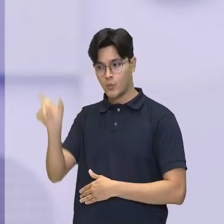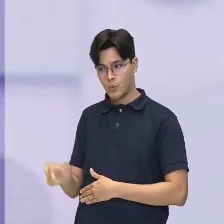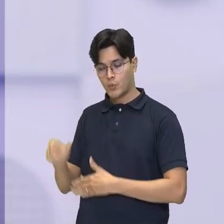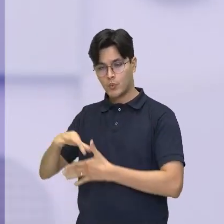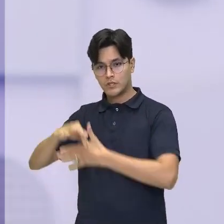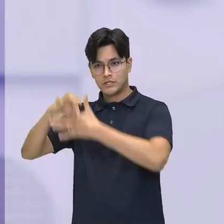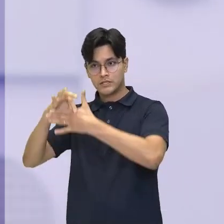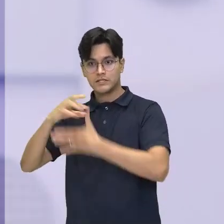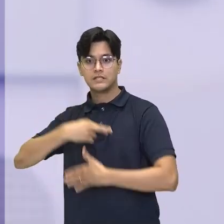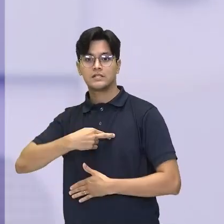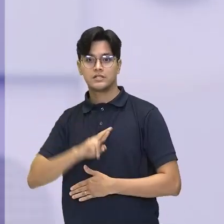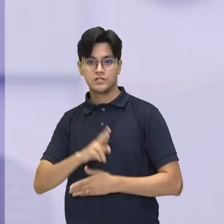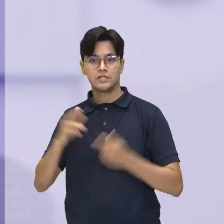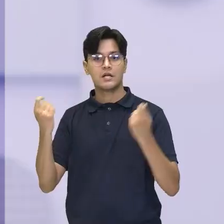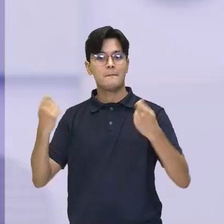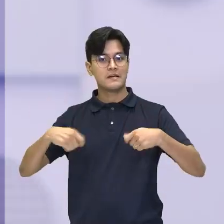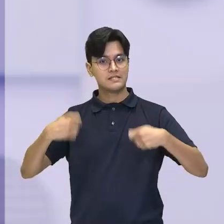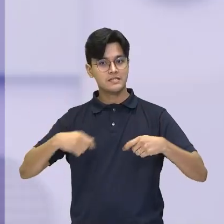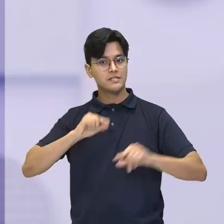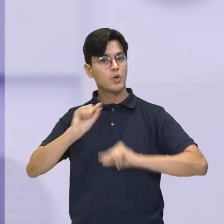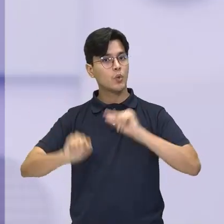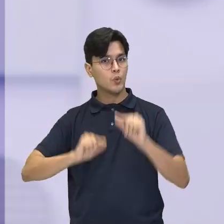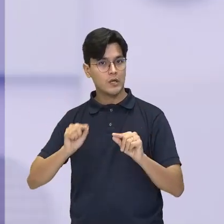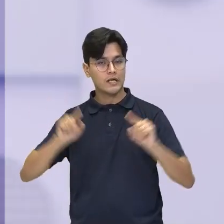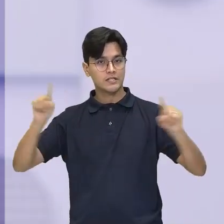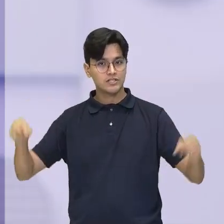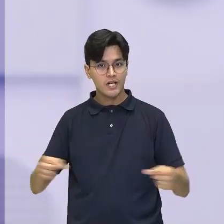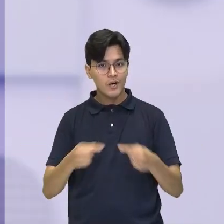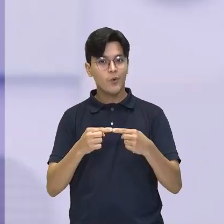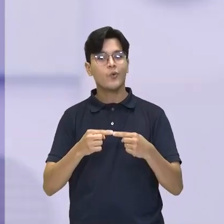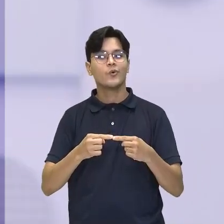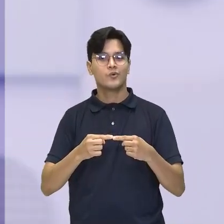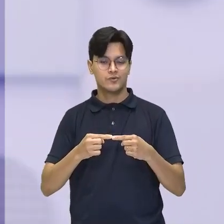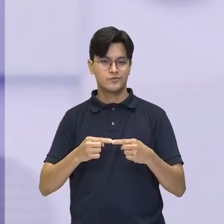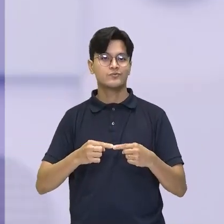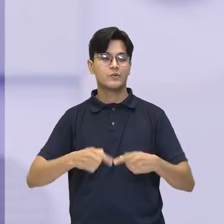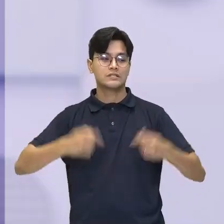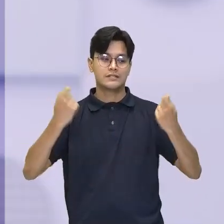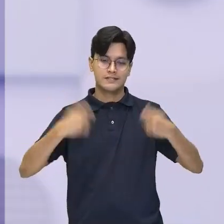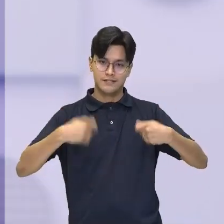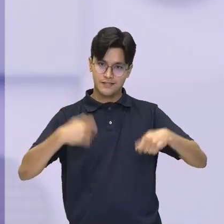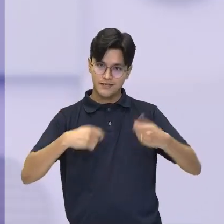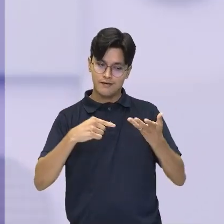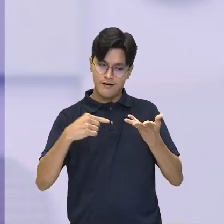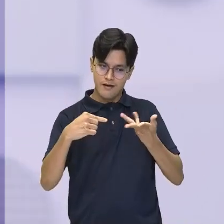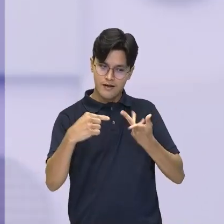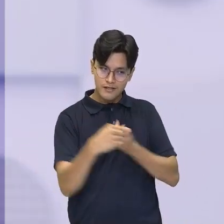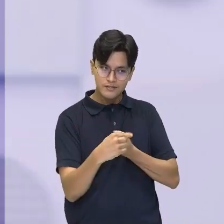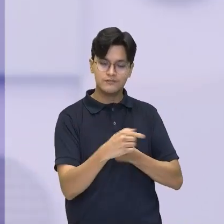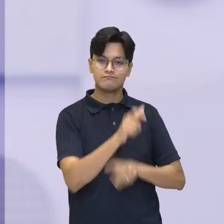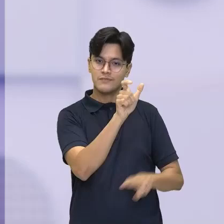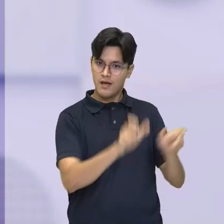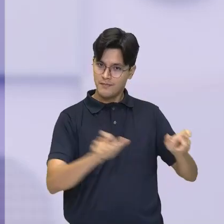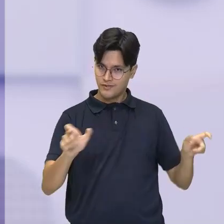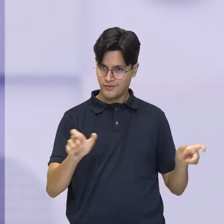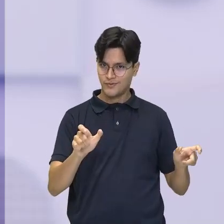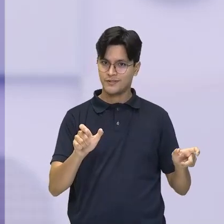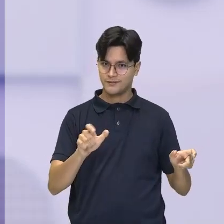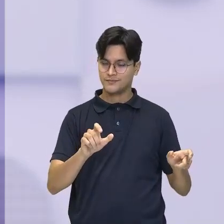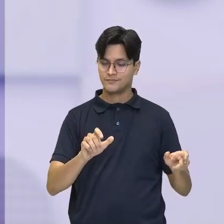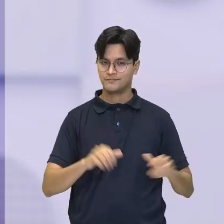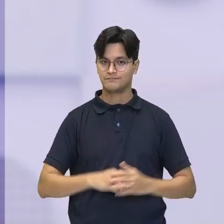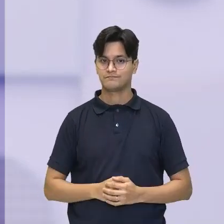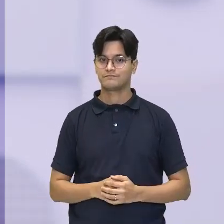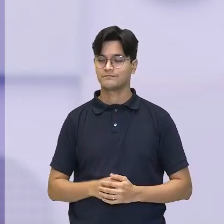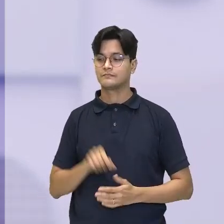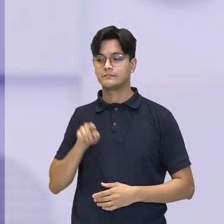precisa corresponder à expectativa dessas pessoas que vão até a sua comunidade religiosa.